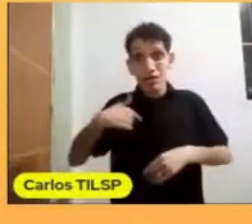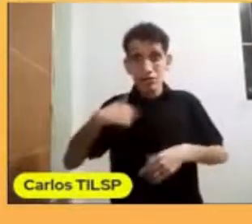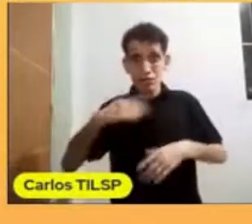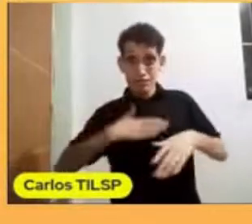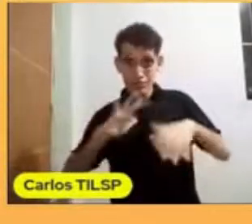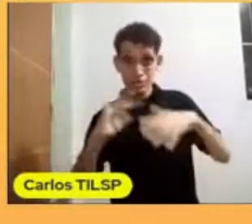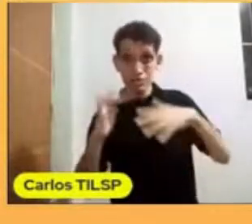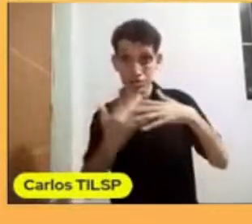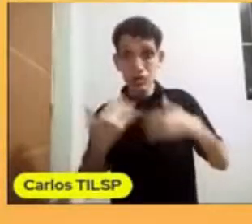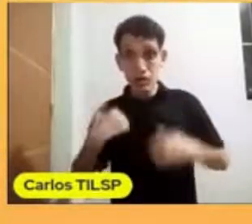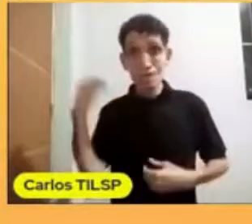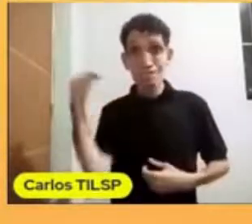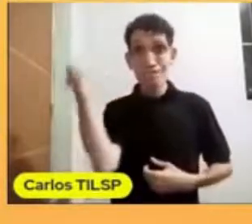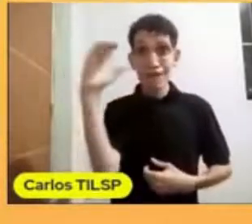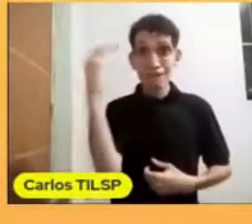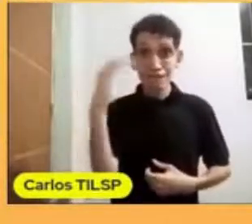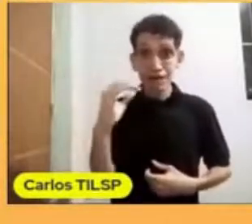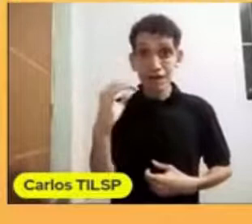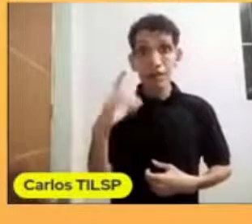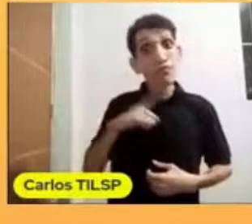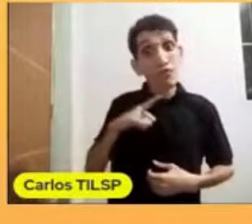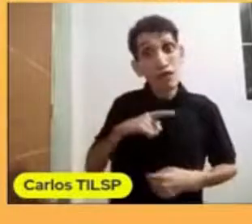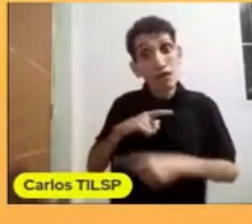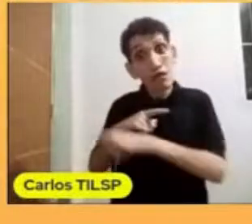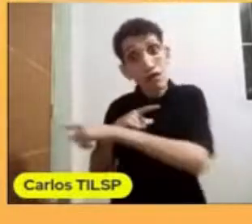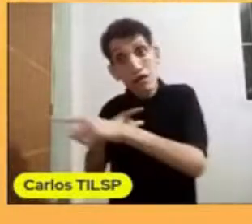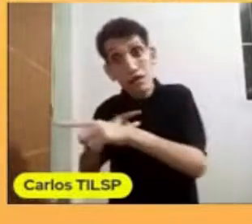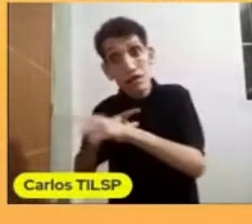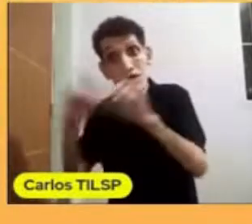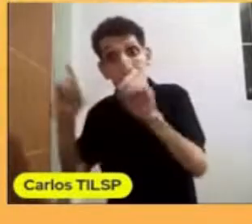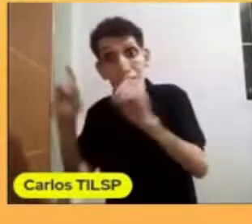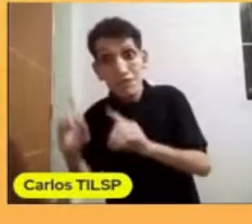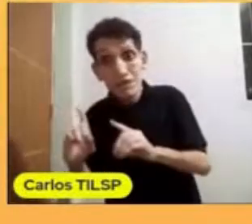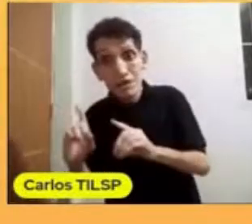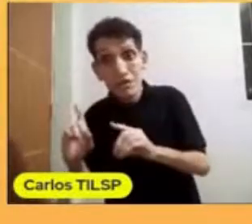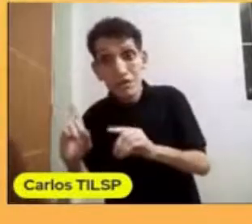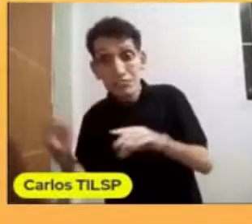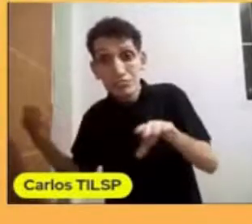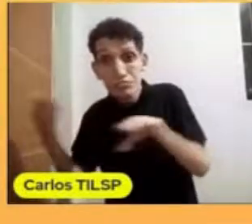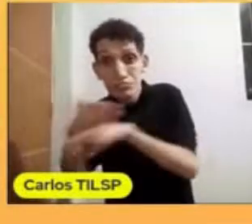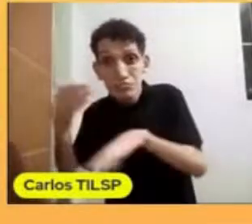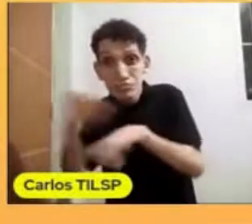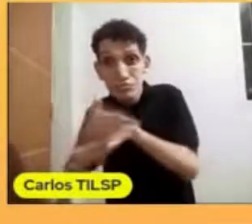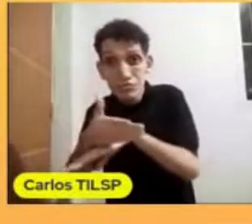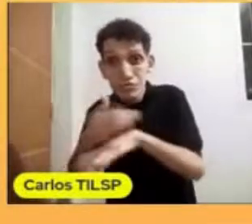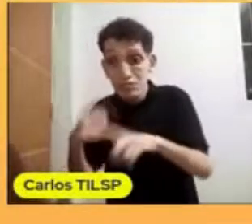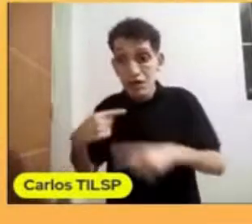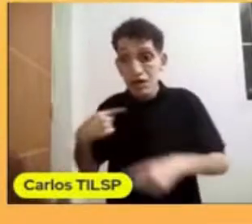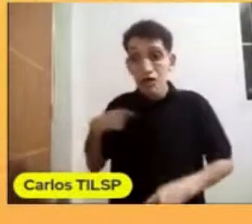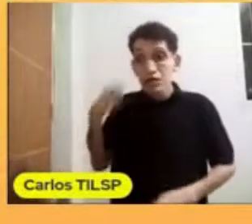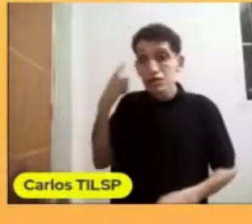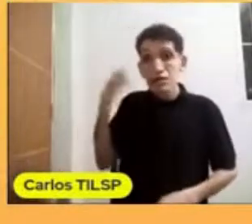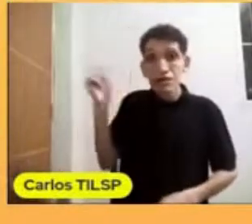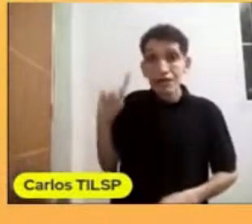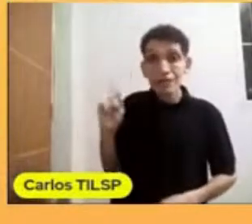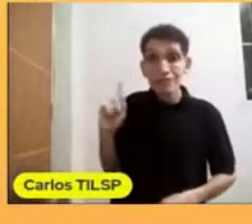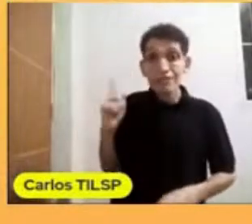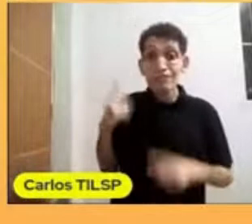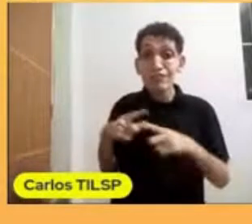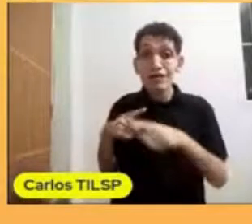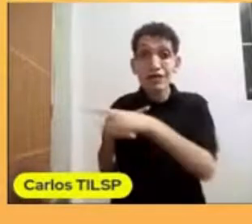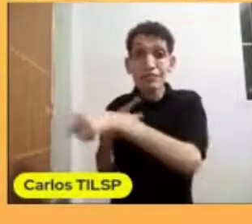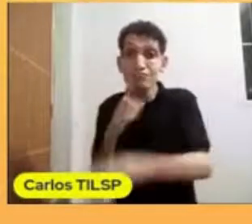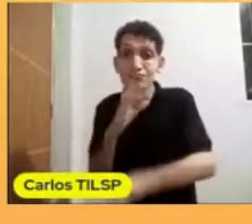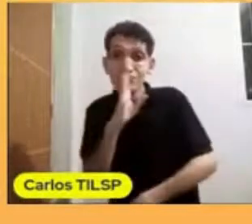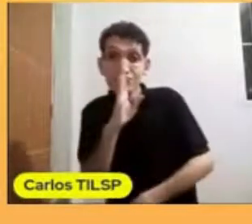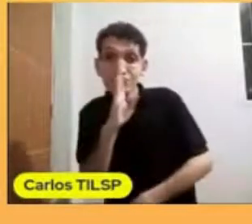nossos conteúdos. Colegas, amigos de família que a gente tem, às vezes a pessoa tem uma deficiência e ela não fala, e aí